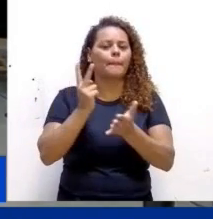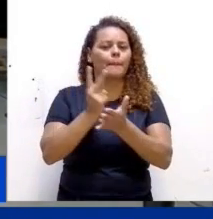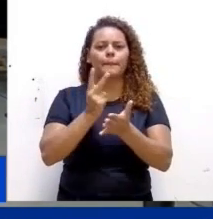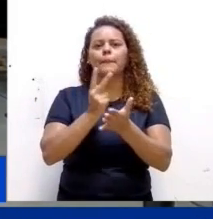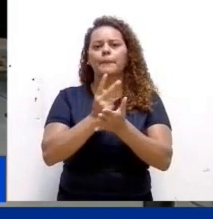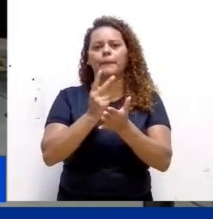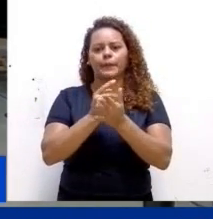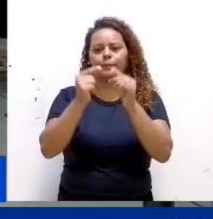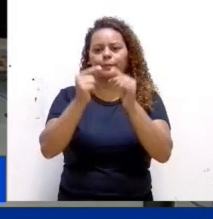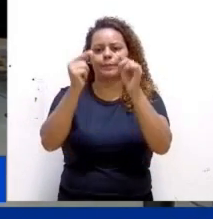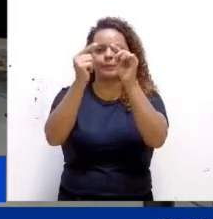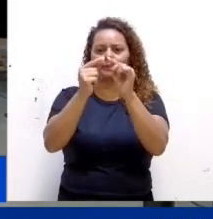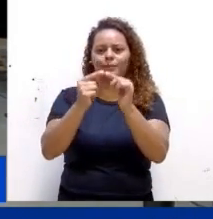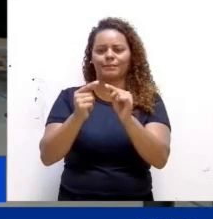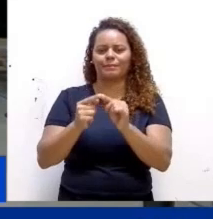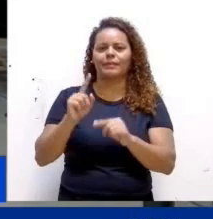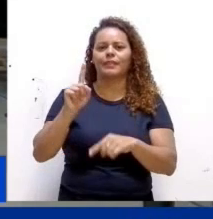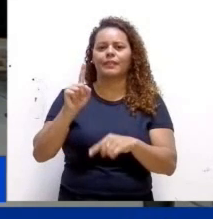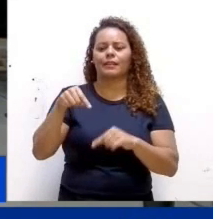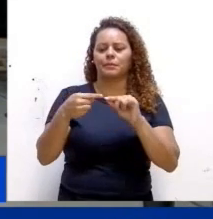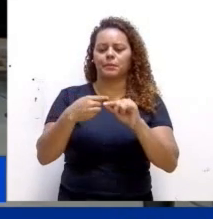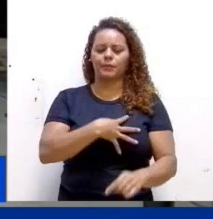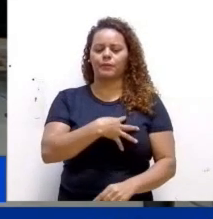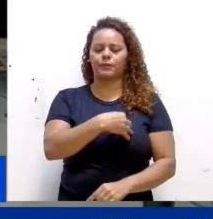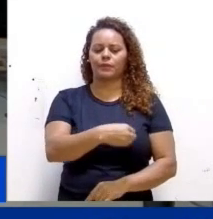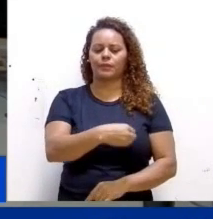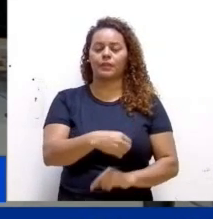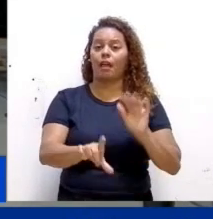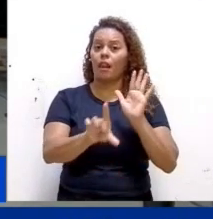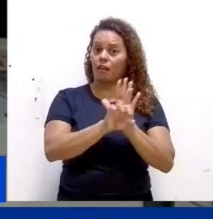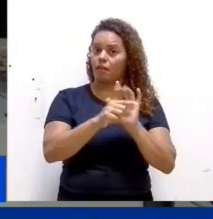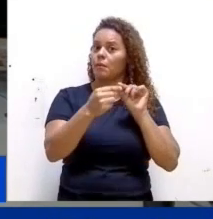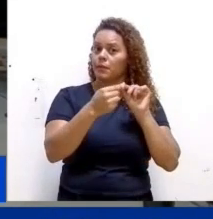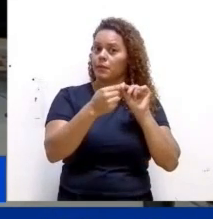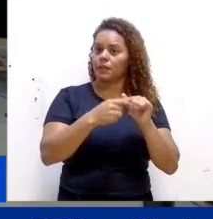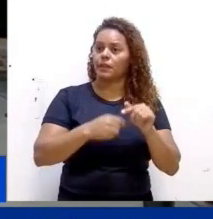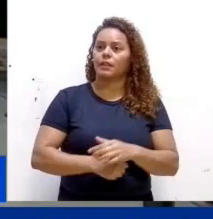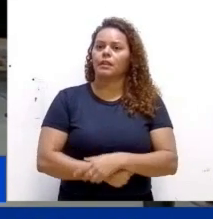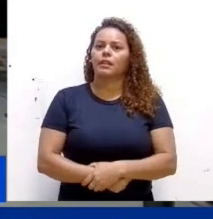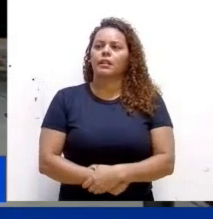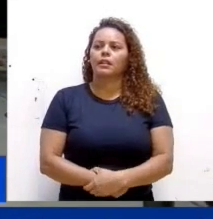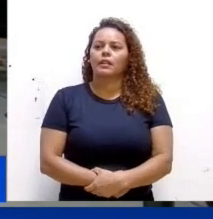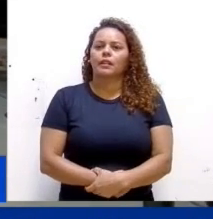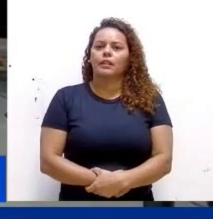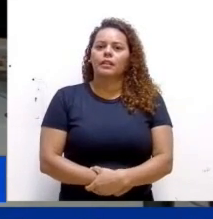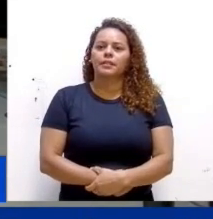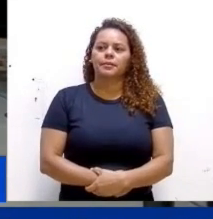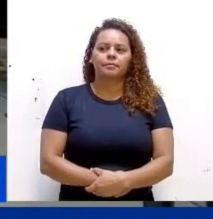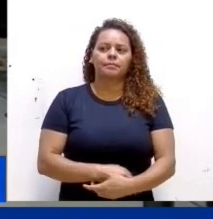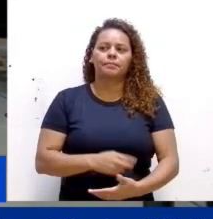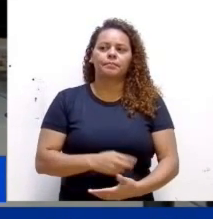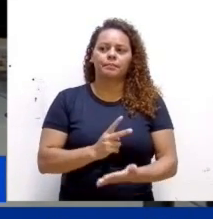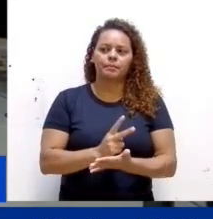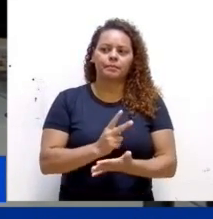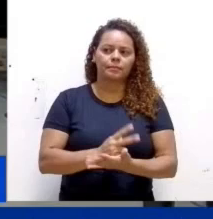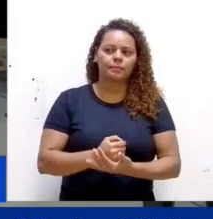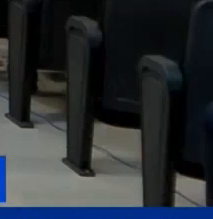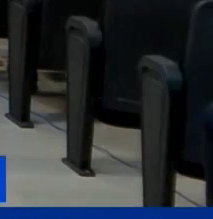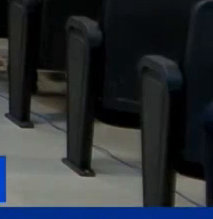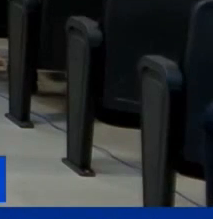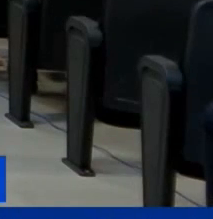mesmo tratamento perante a legislação. Tem o mesmo tratamento.